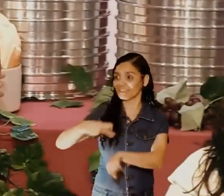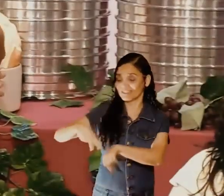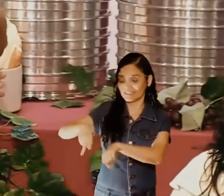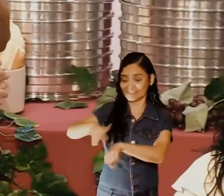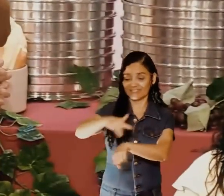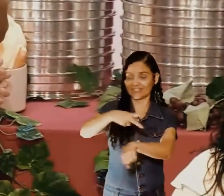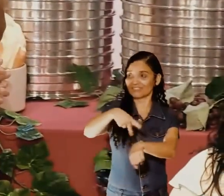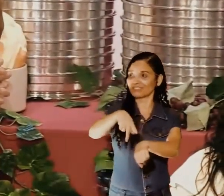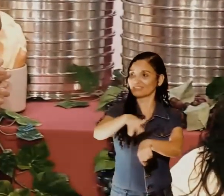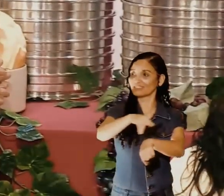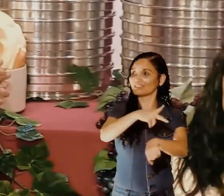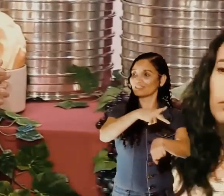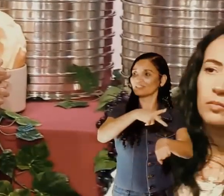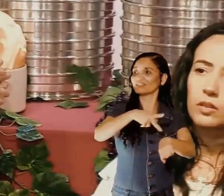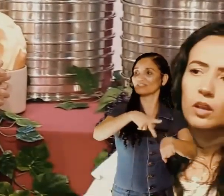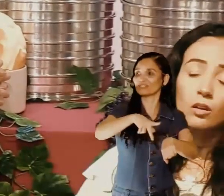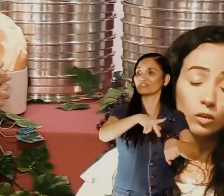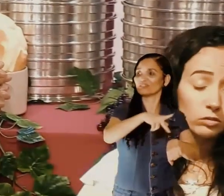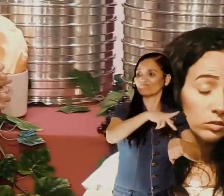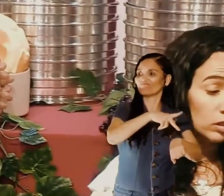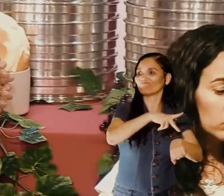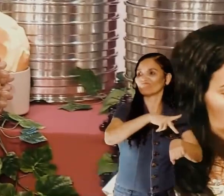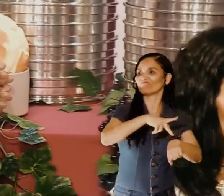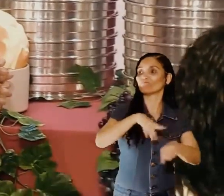a Ele só.